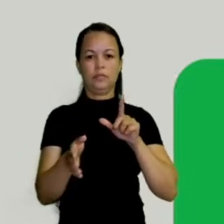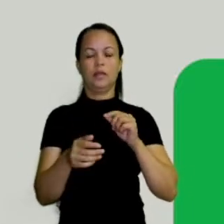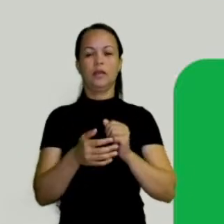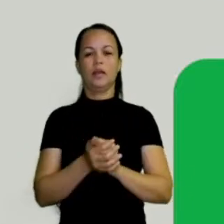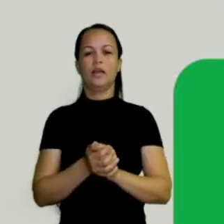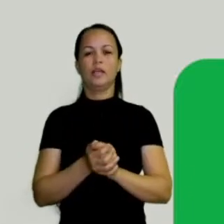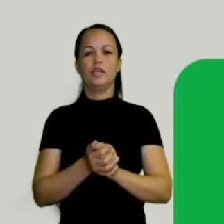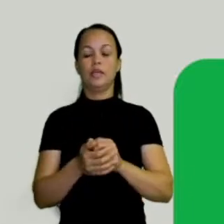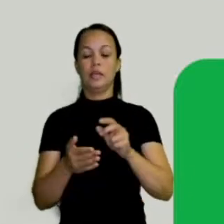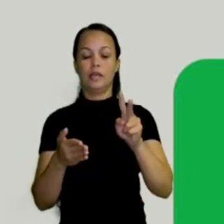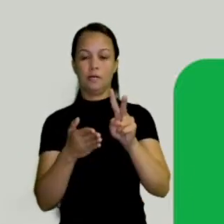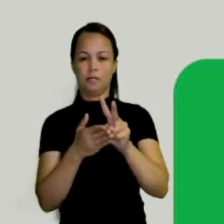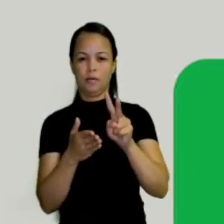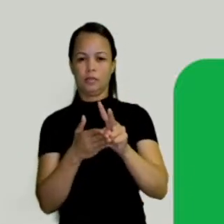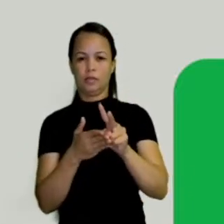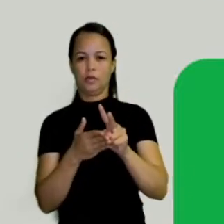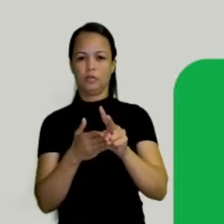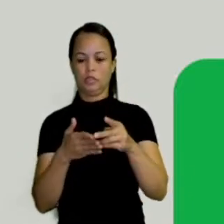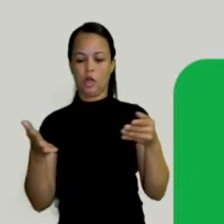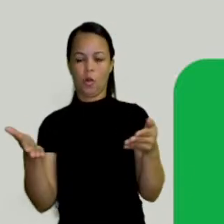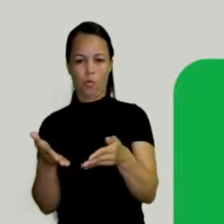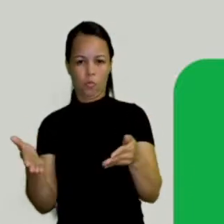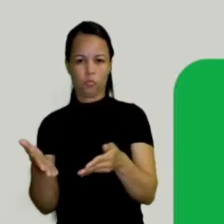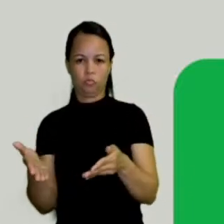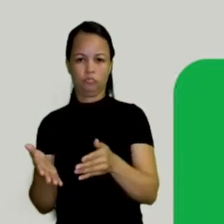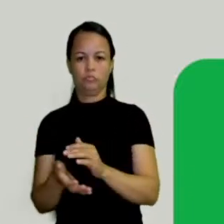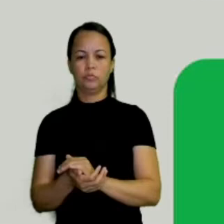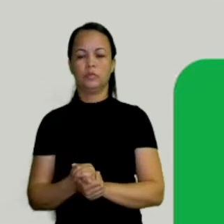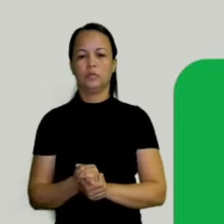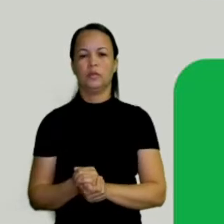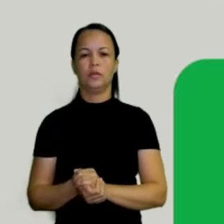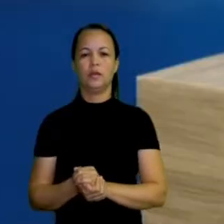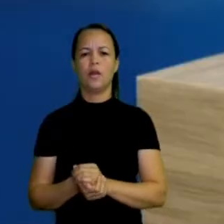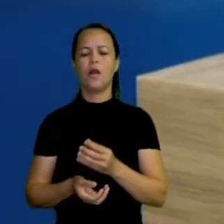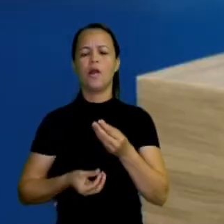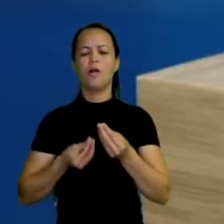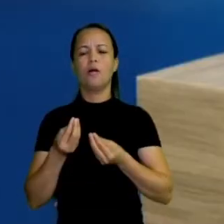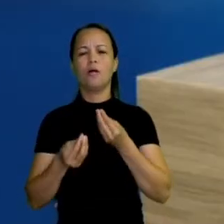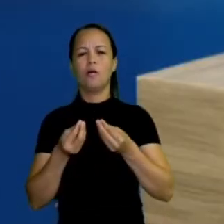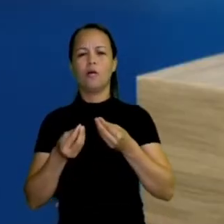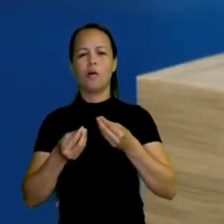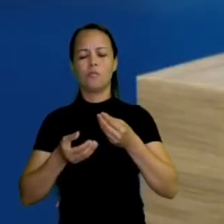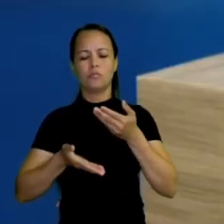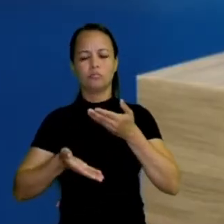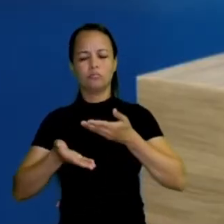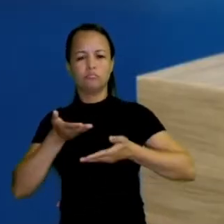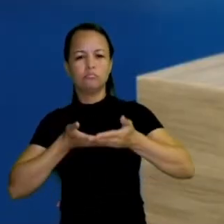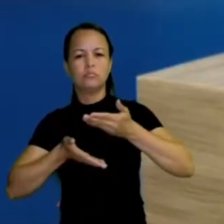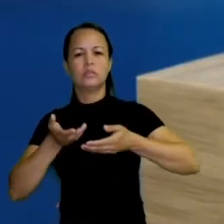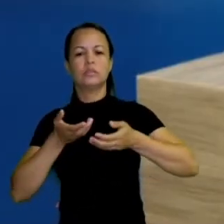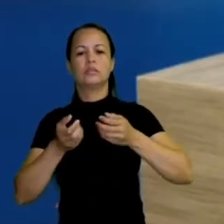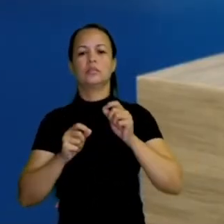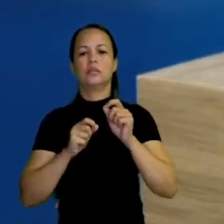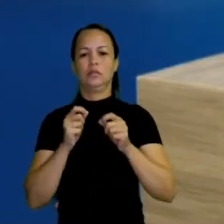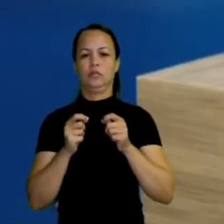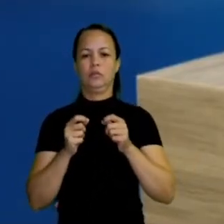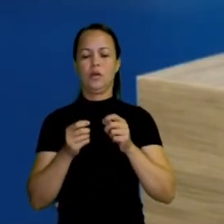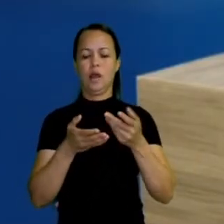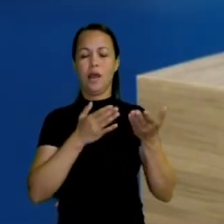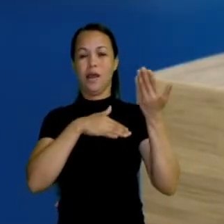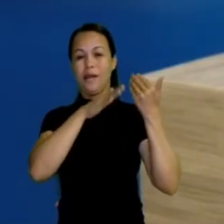população indígena atual. Então, como foi que aconteceu esse processo? Bem antes do processo de colonização